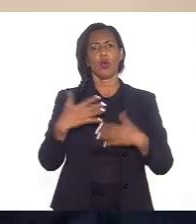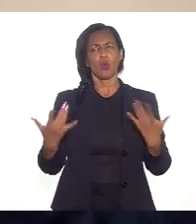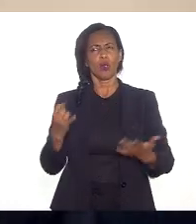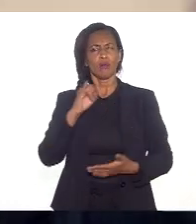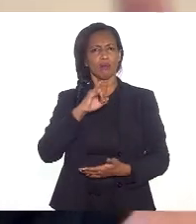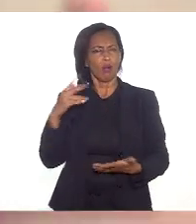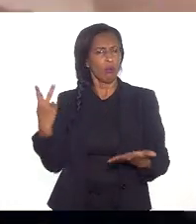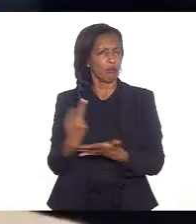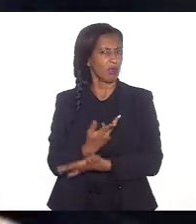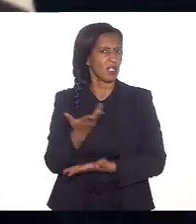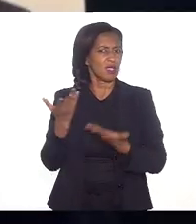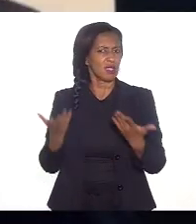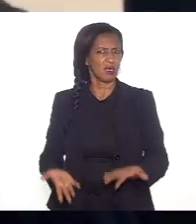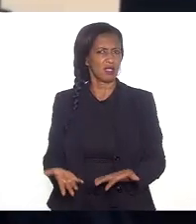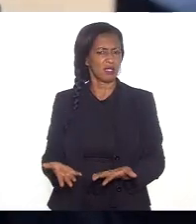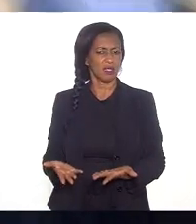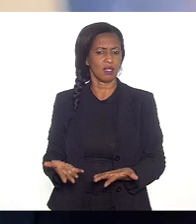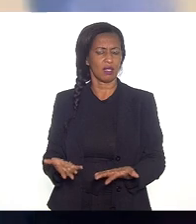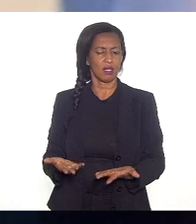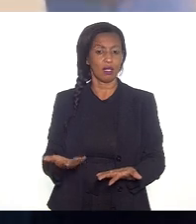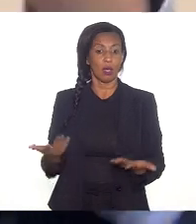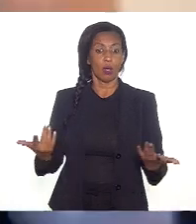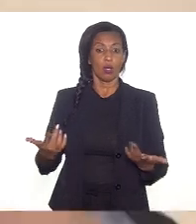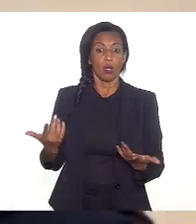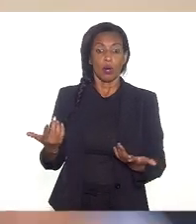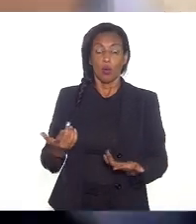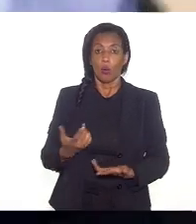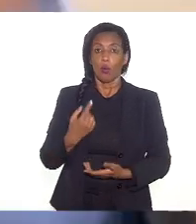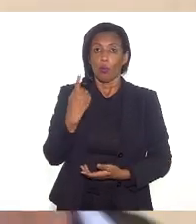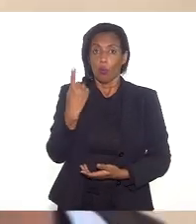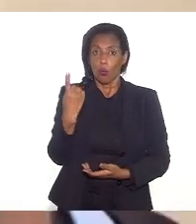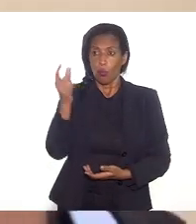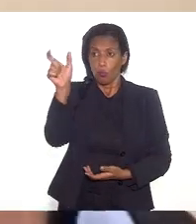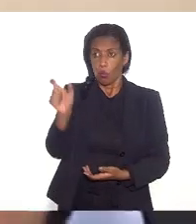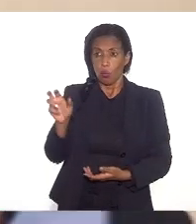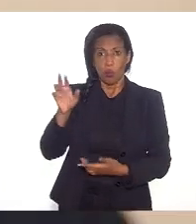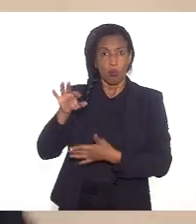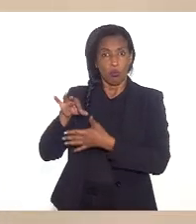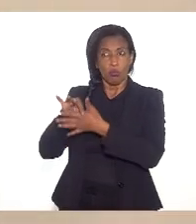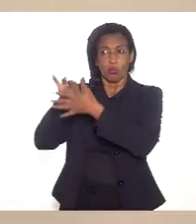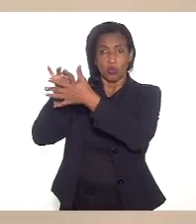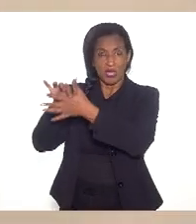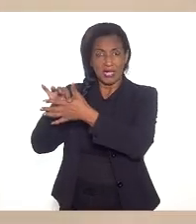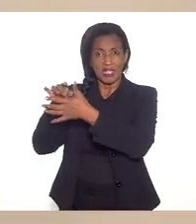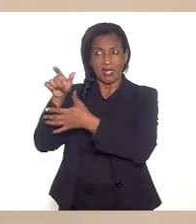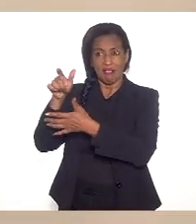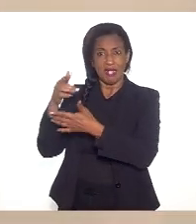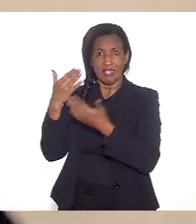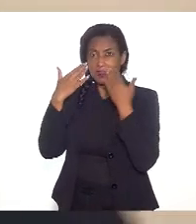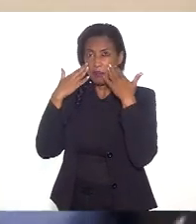disse muito bem, quando um líder se manifesta dessa maneira, ele pode incitar que outros...